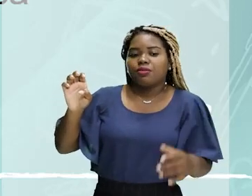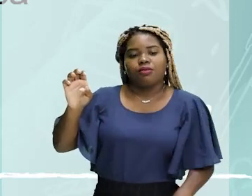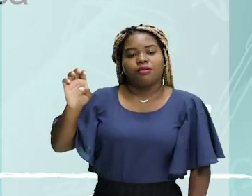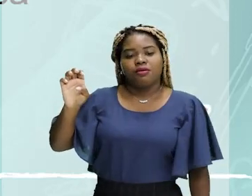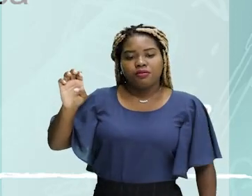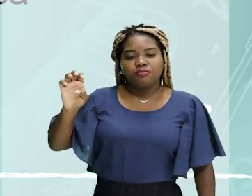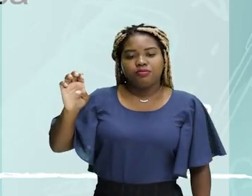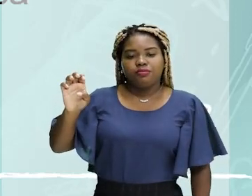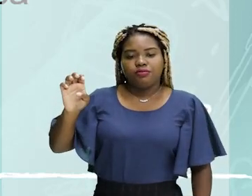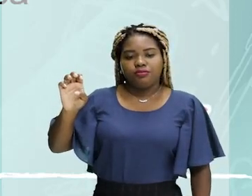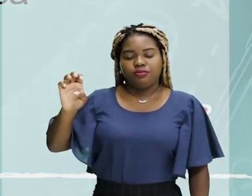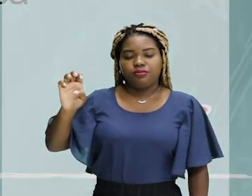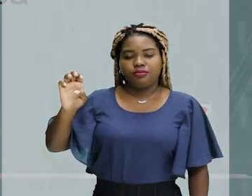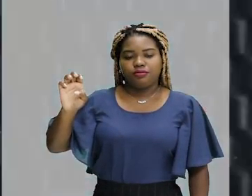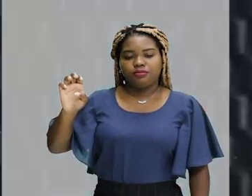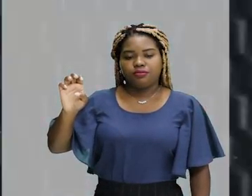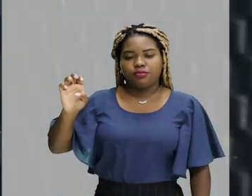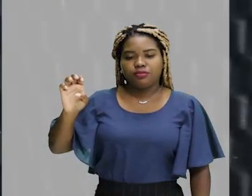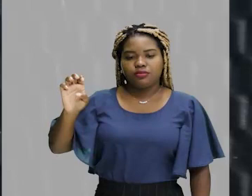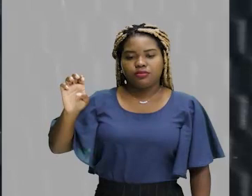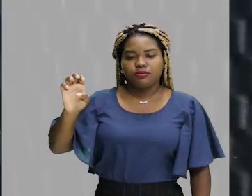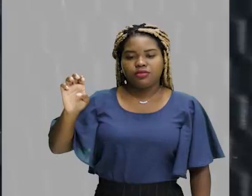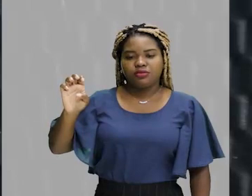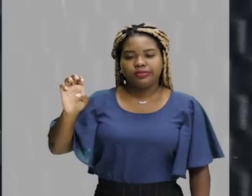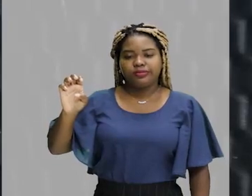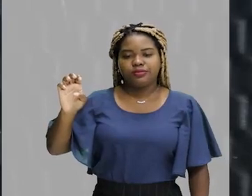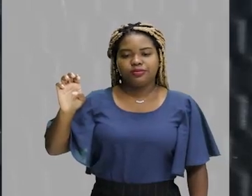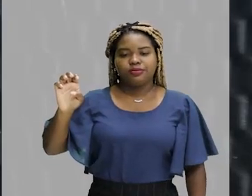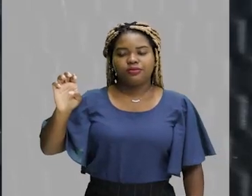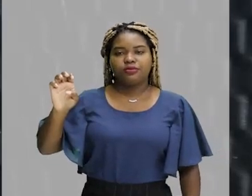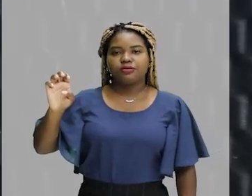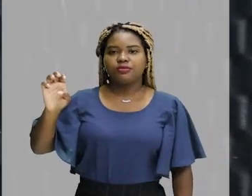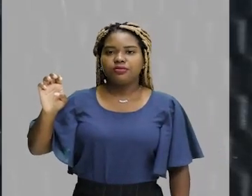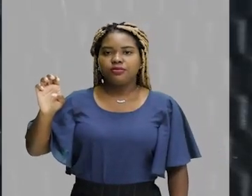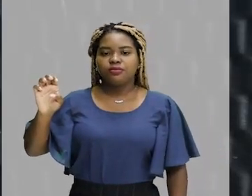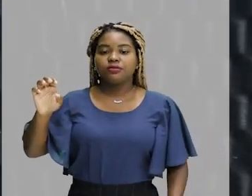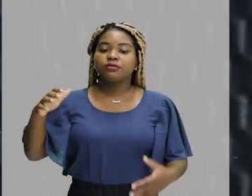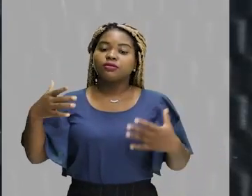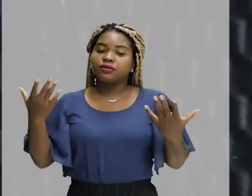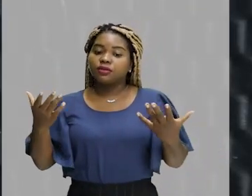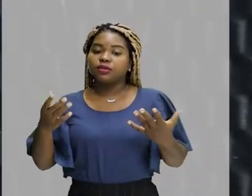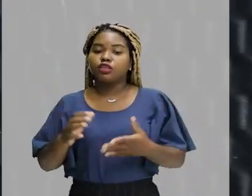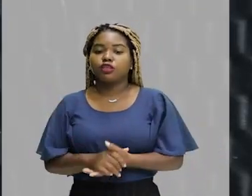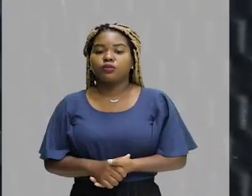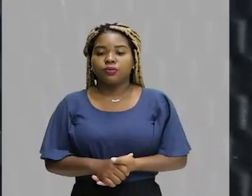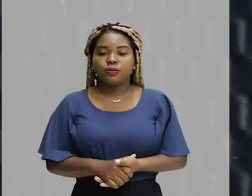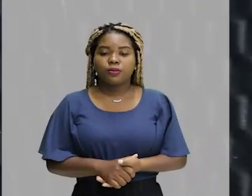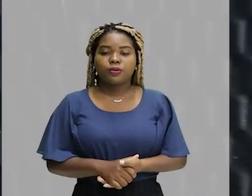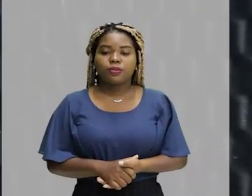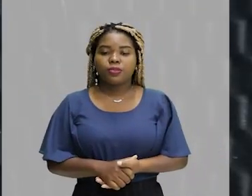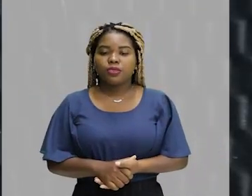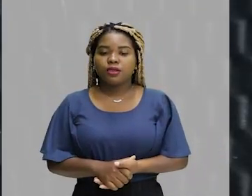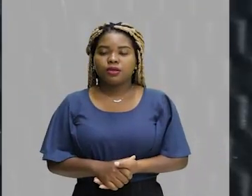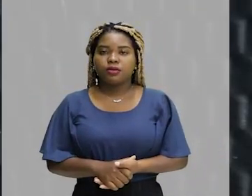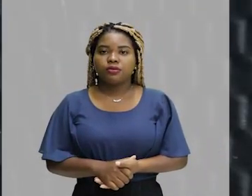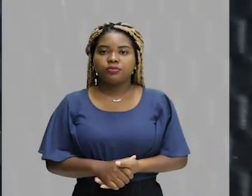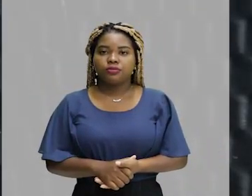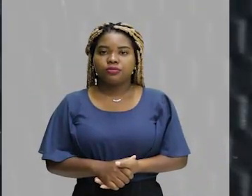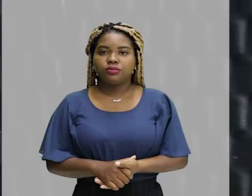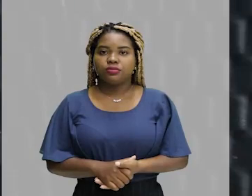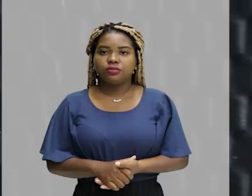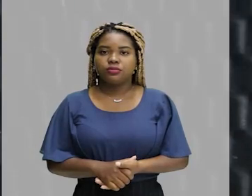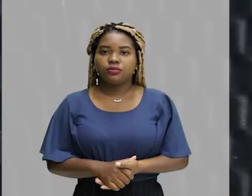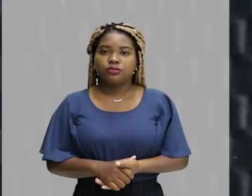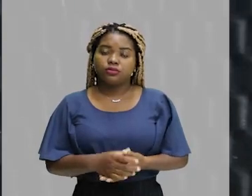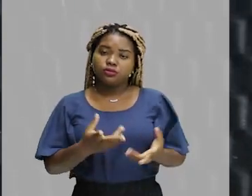E tem Revolução Industrial, correto, carvão mineral, aumento da poluição atmosférica, que é um fenômeno aí como consequência ambiental. Então